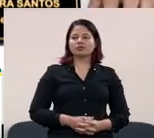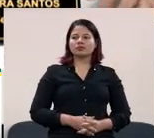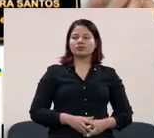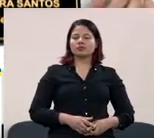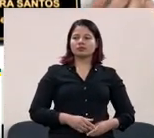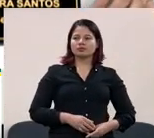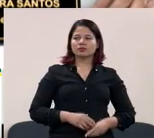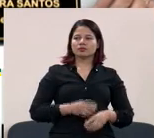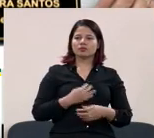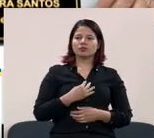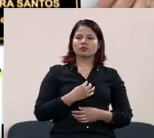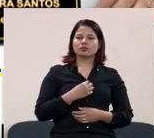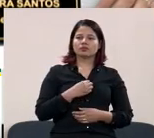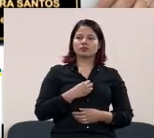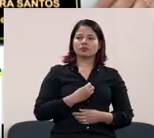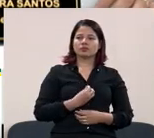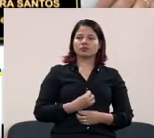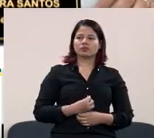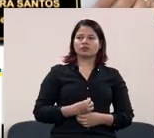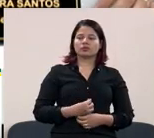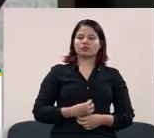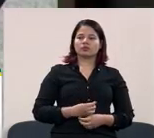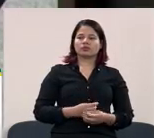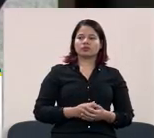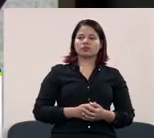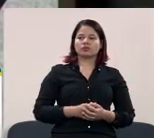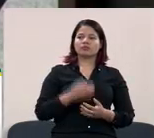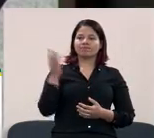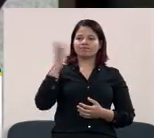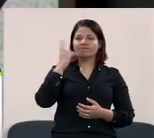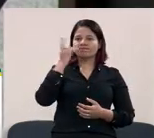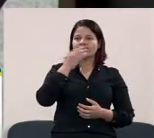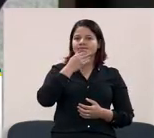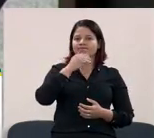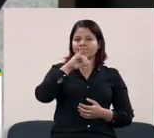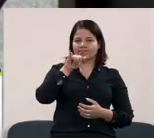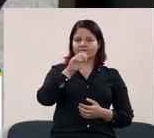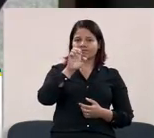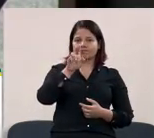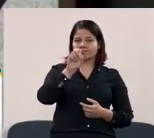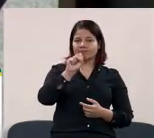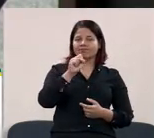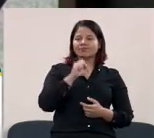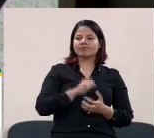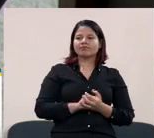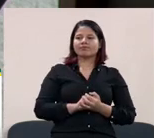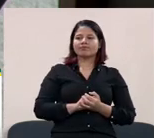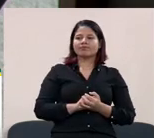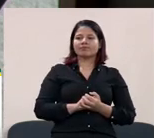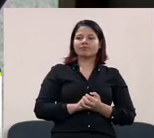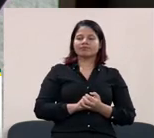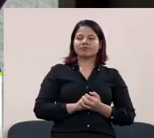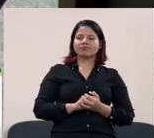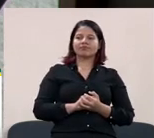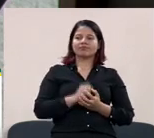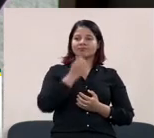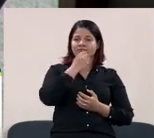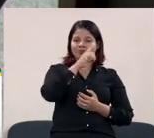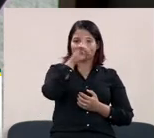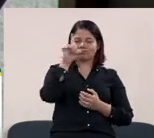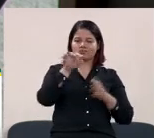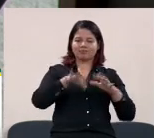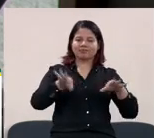e deputadas, aqueles que nas galerias da Assembleia permanecem assistindo a sessão, a imprensa.